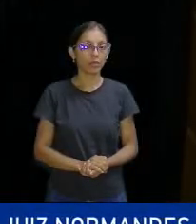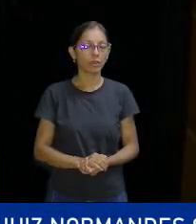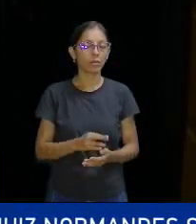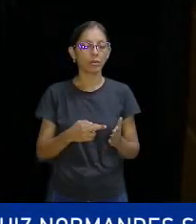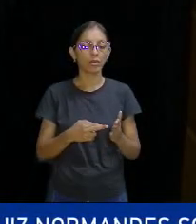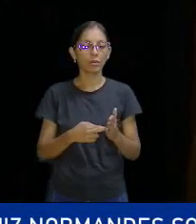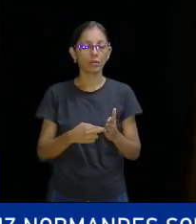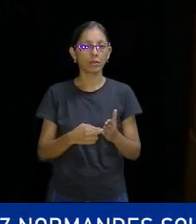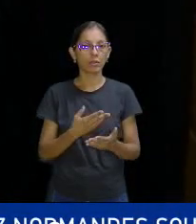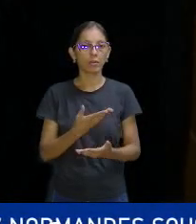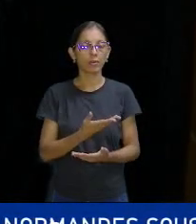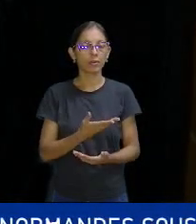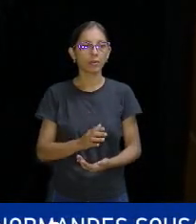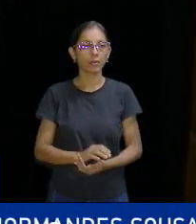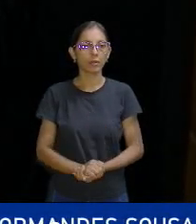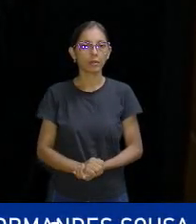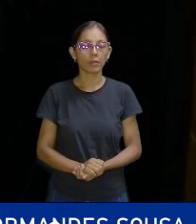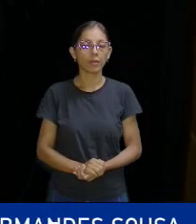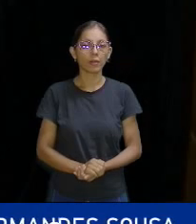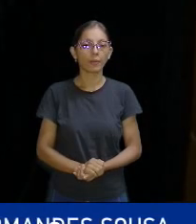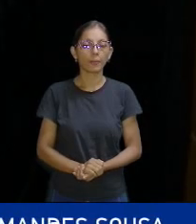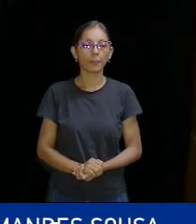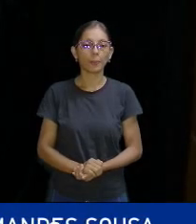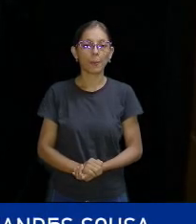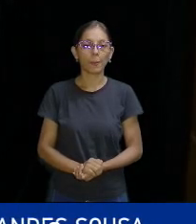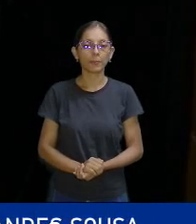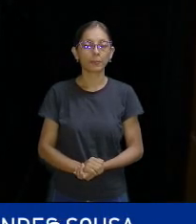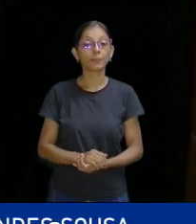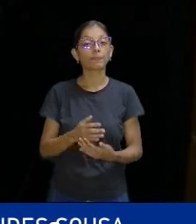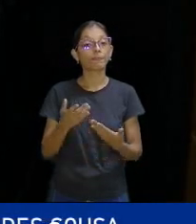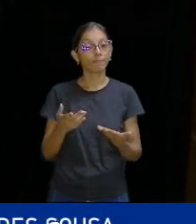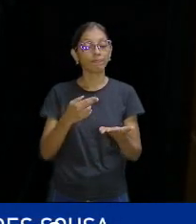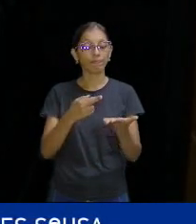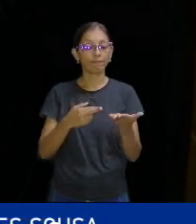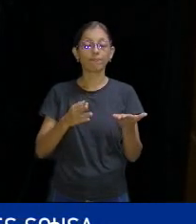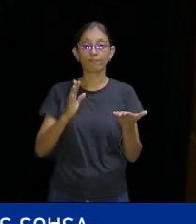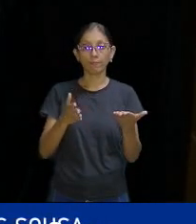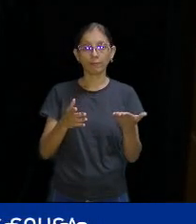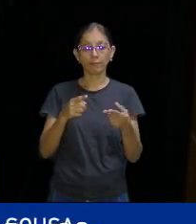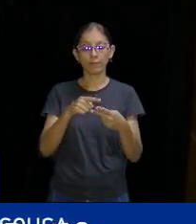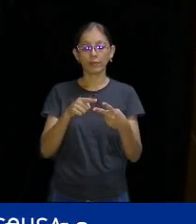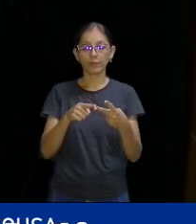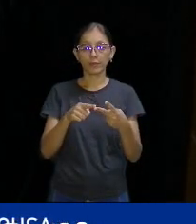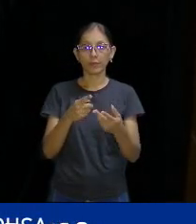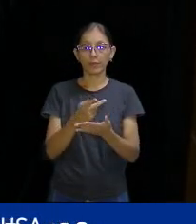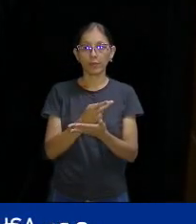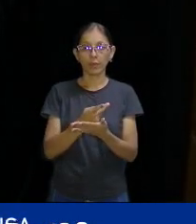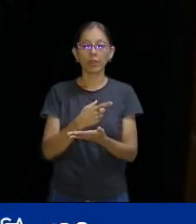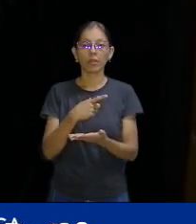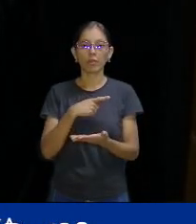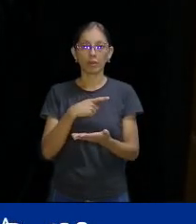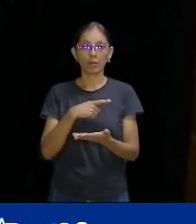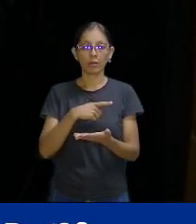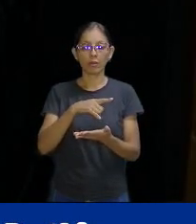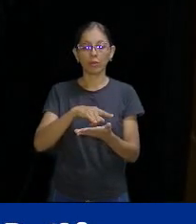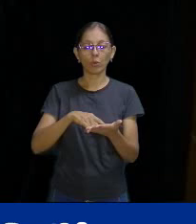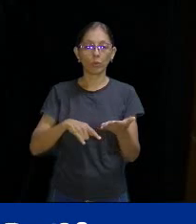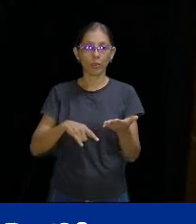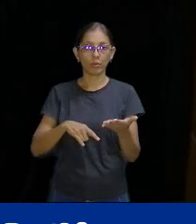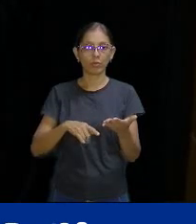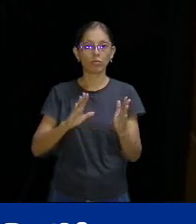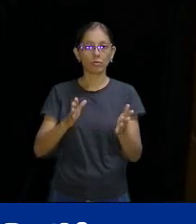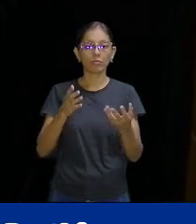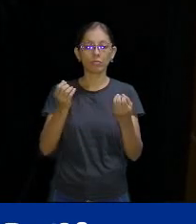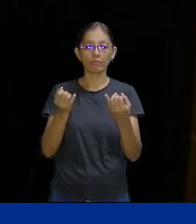Relator. Senhor presidente, em consonância ao relatado, apenas duas falhas persistiram na documentação apresentada pelo